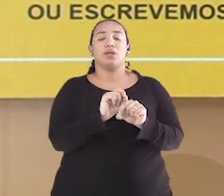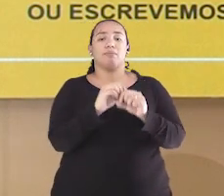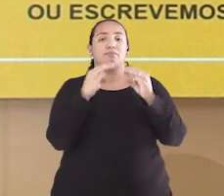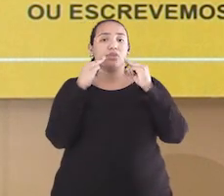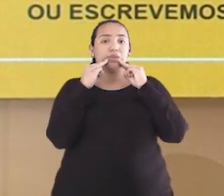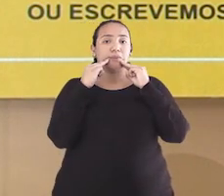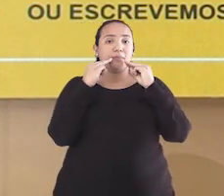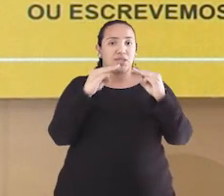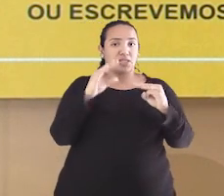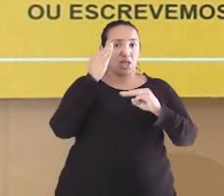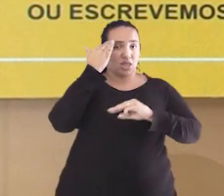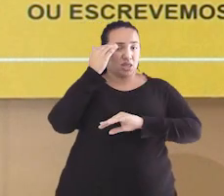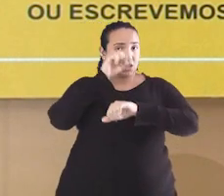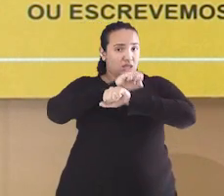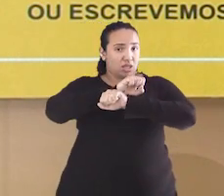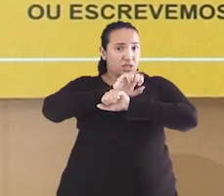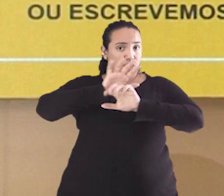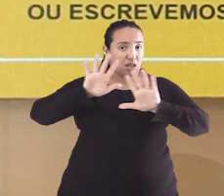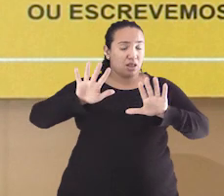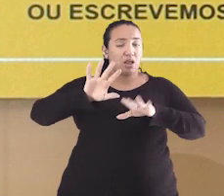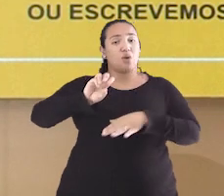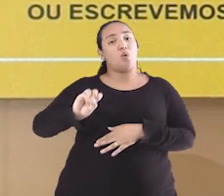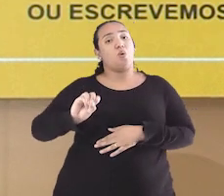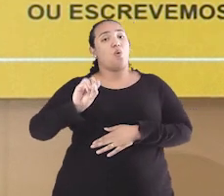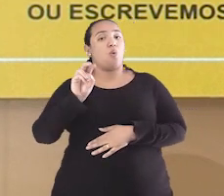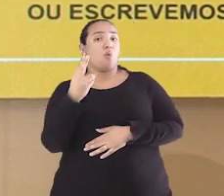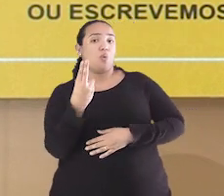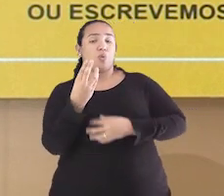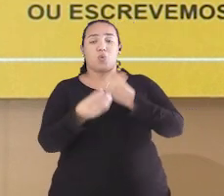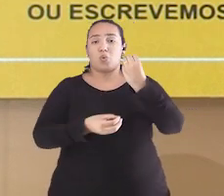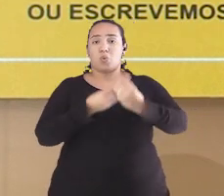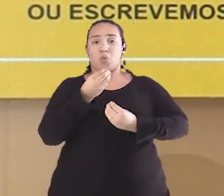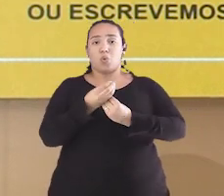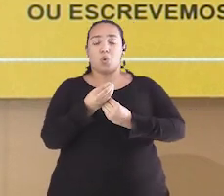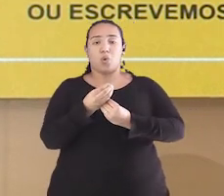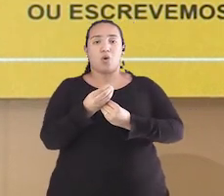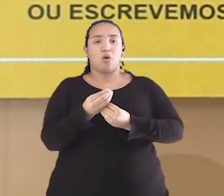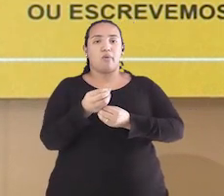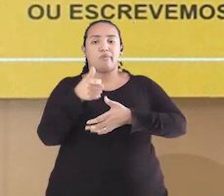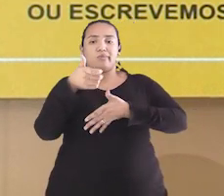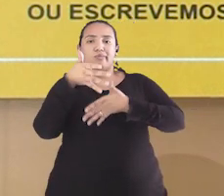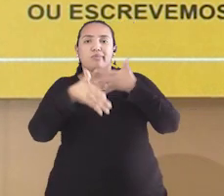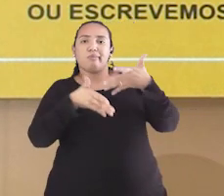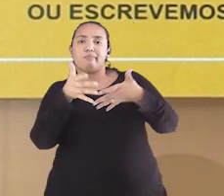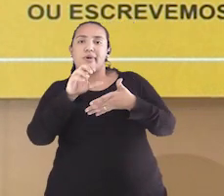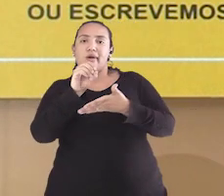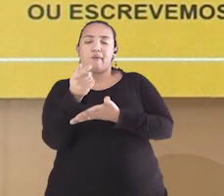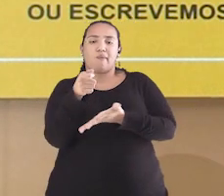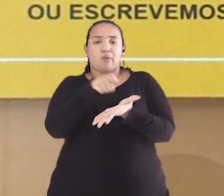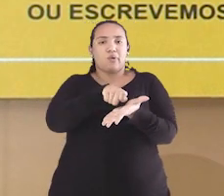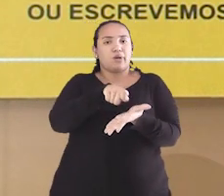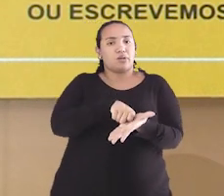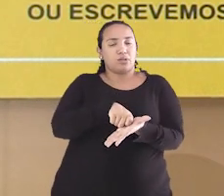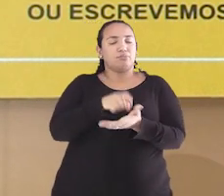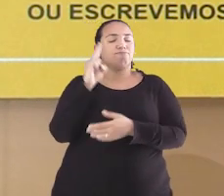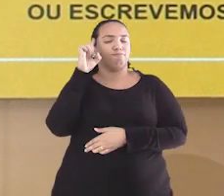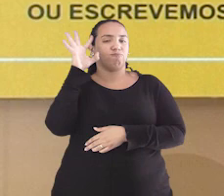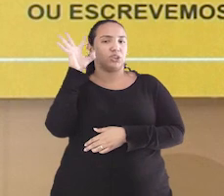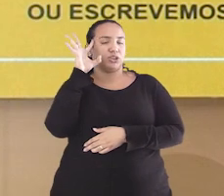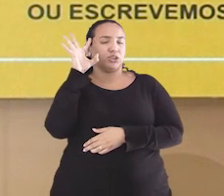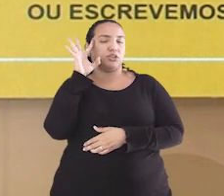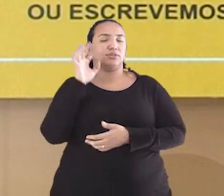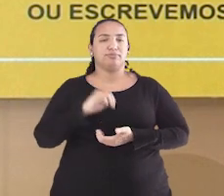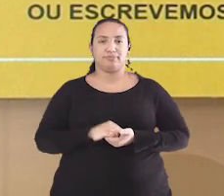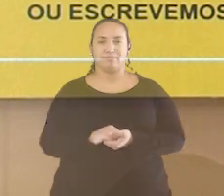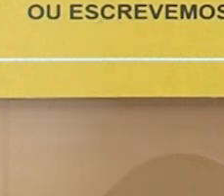mensagem ser entendida pelo outro ou a forma como nós falamos ou escrevemos o texto? Pense um pouquinho